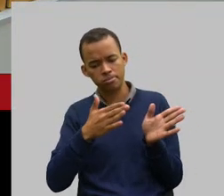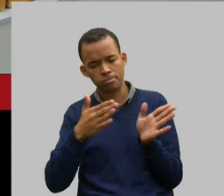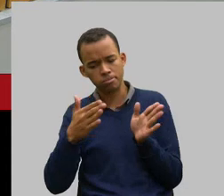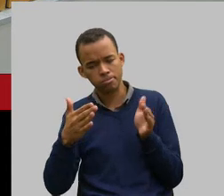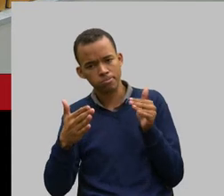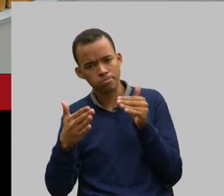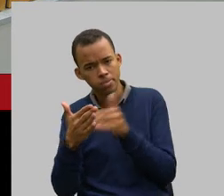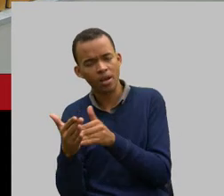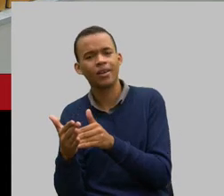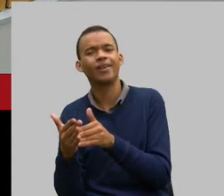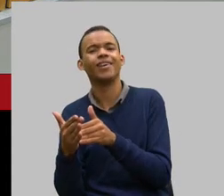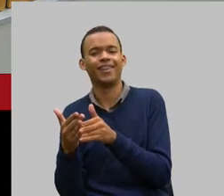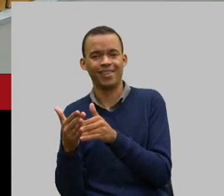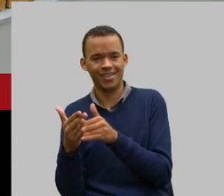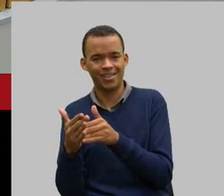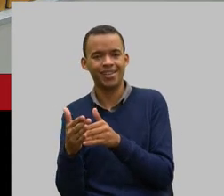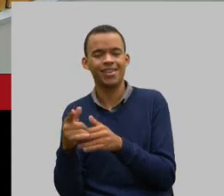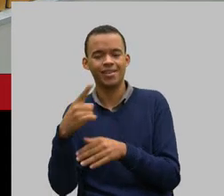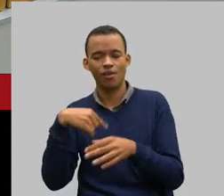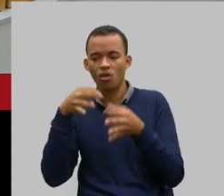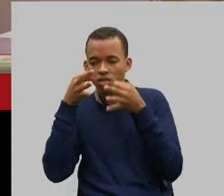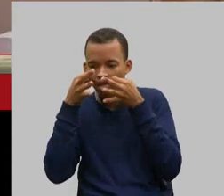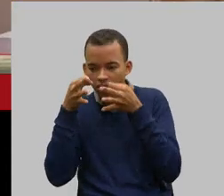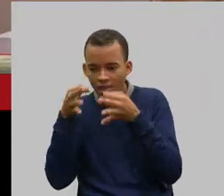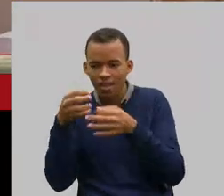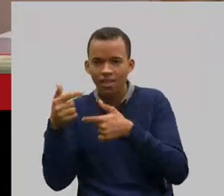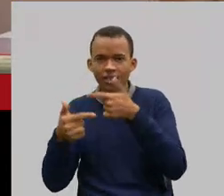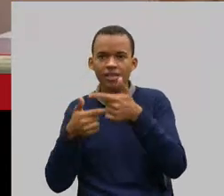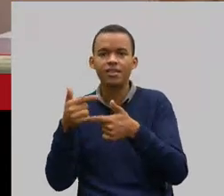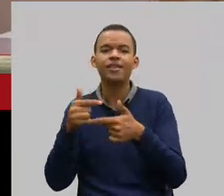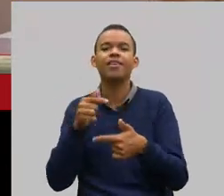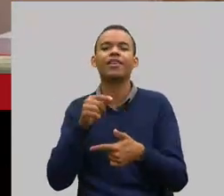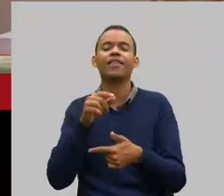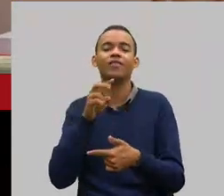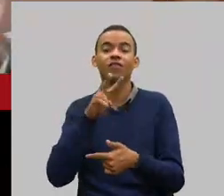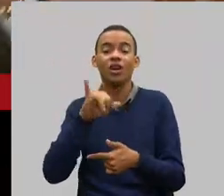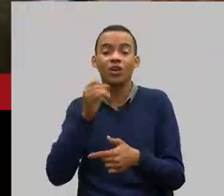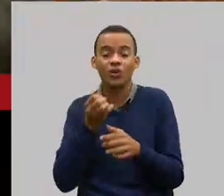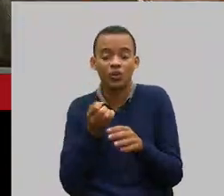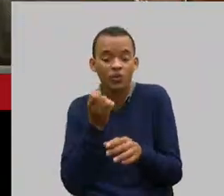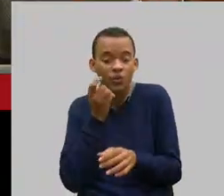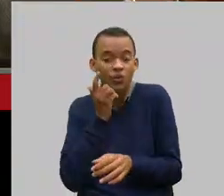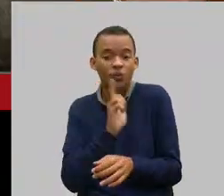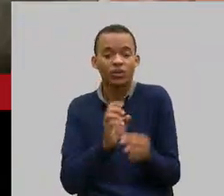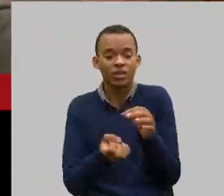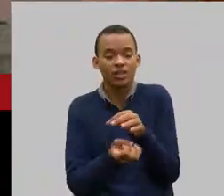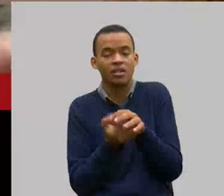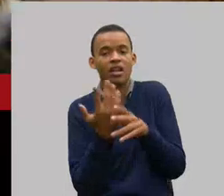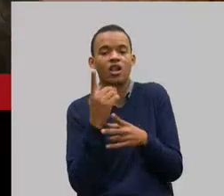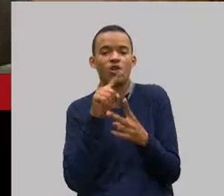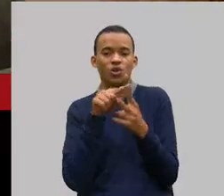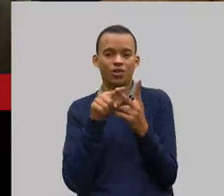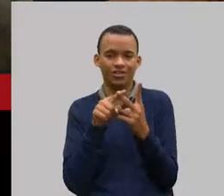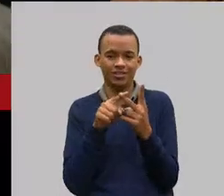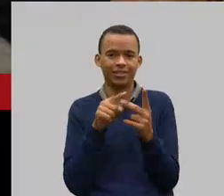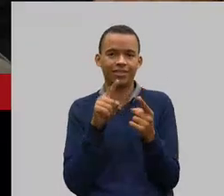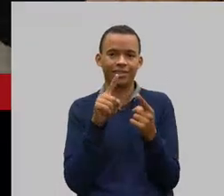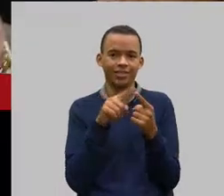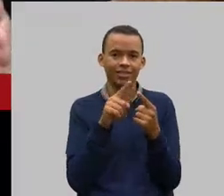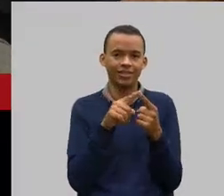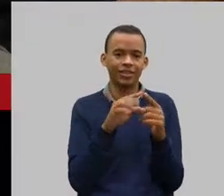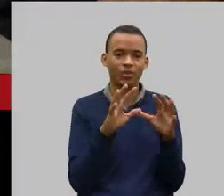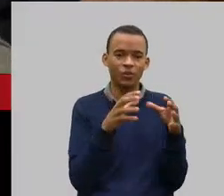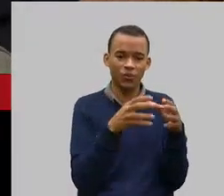carinho igual olha pros trabalhadores fariam dois bustos um de você secretário ou do governador